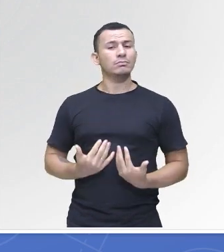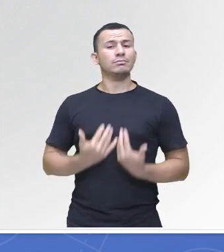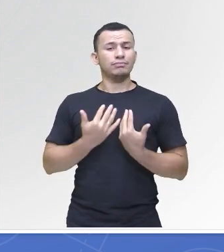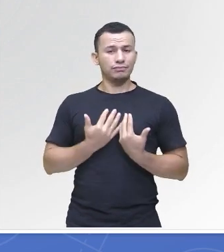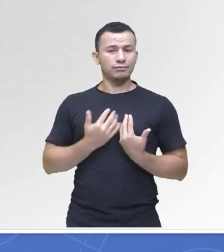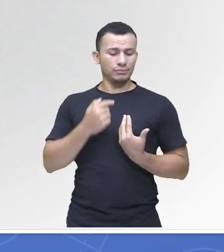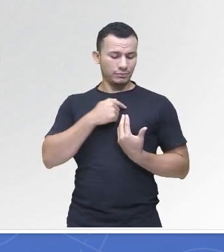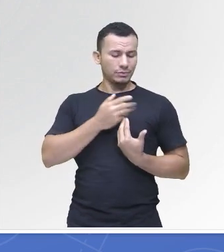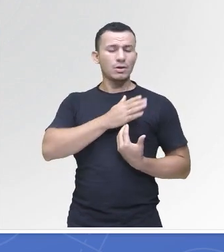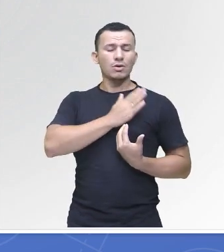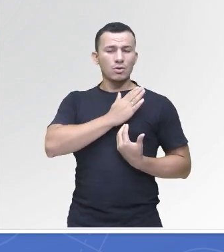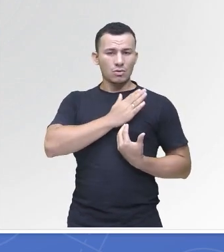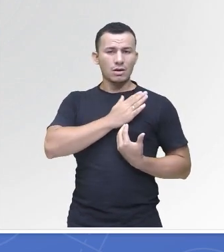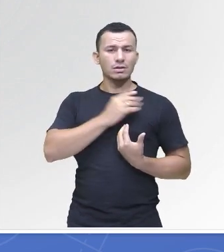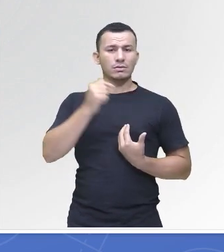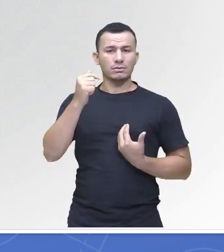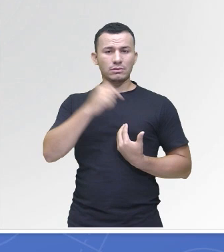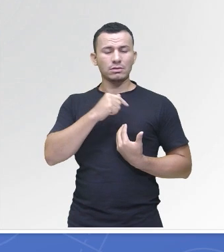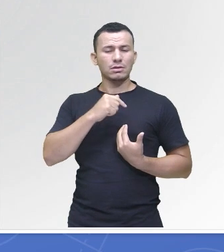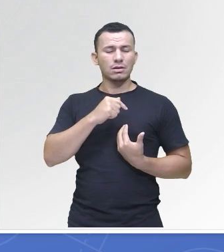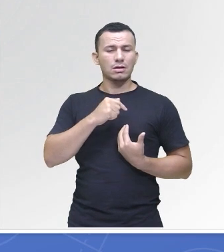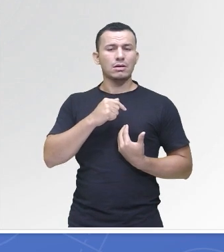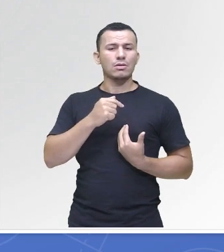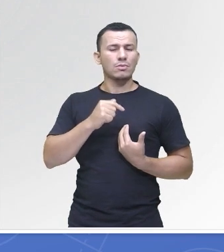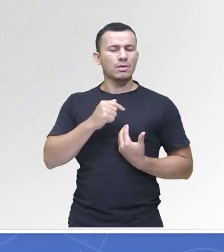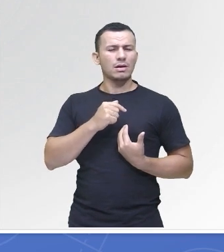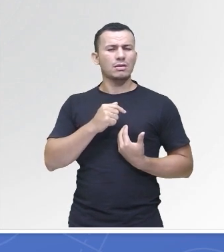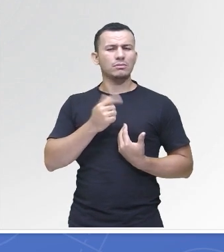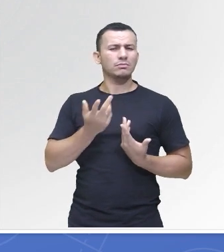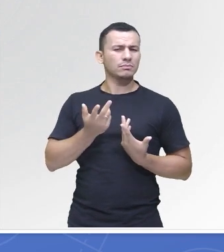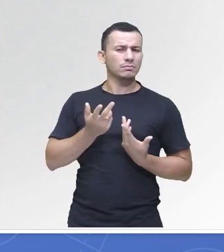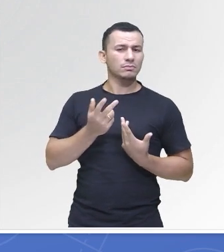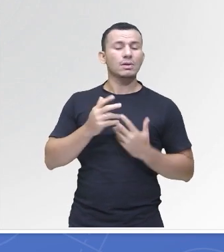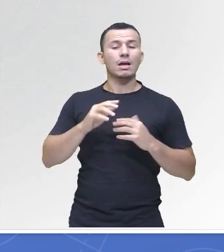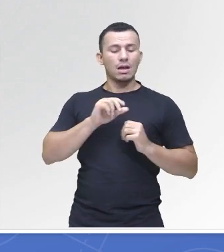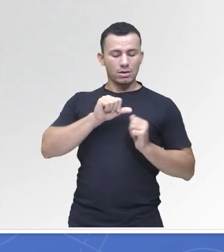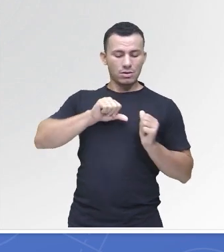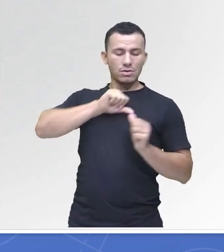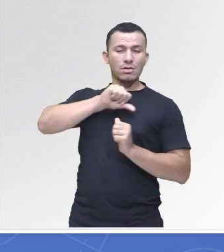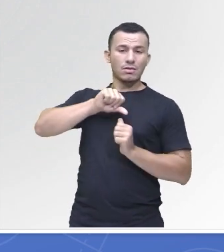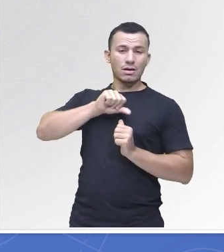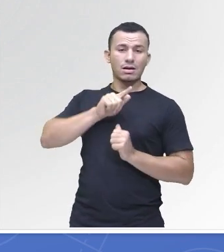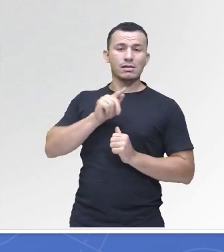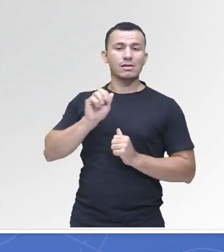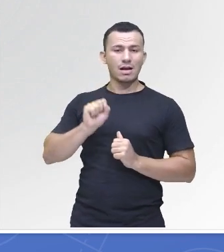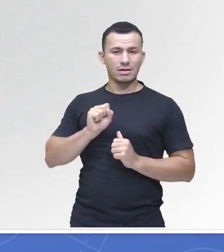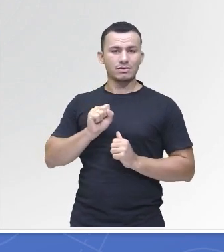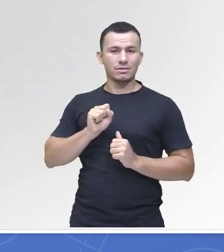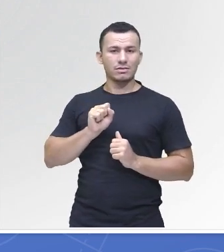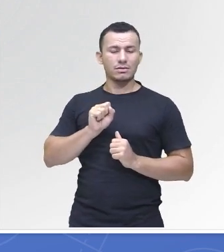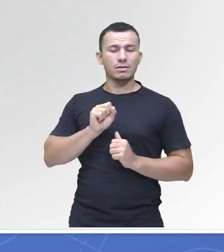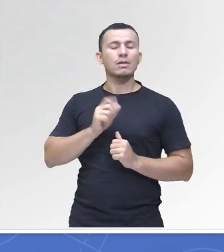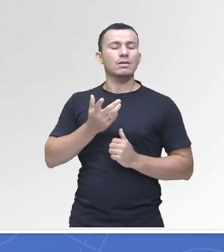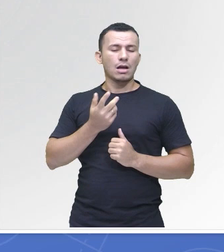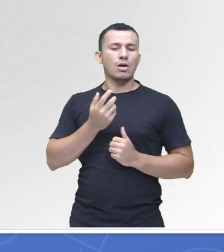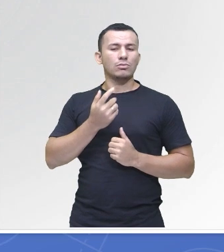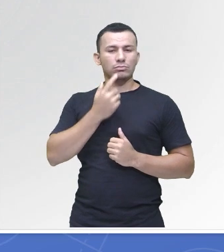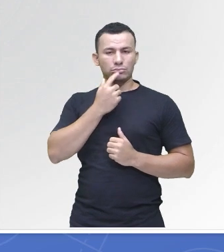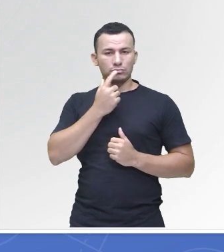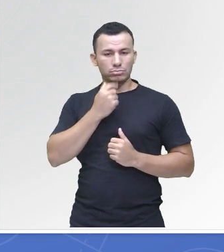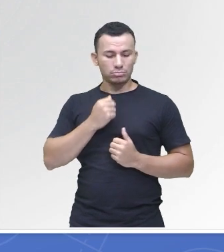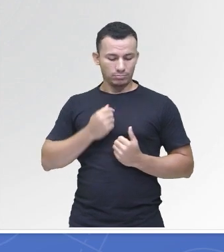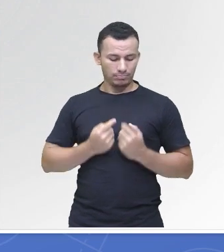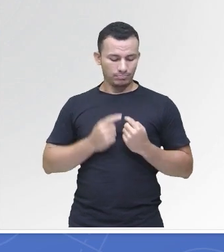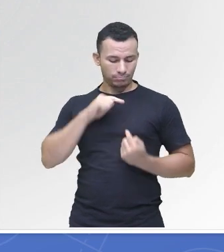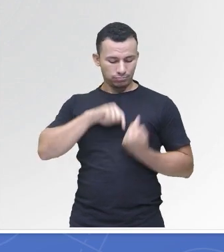ela chega ali no nosso coração justamente para que ocorra aqui a troca desses gases. Para isso, o sangue vai bombear para o